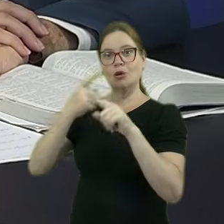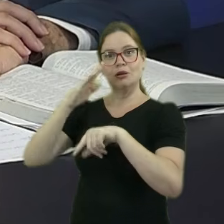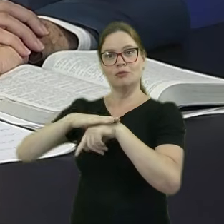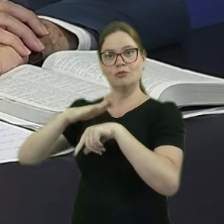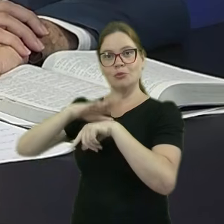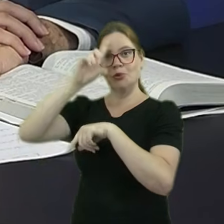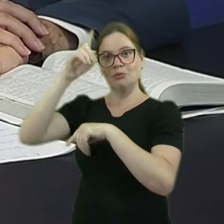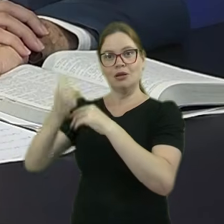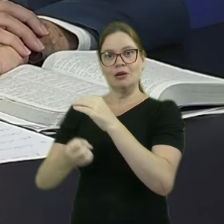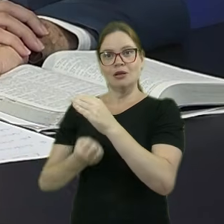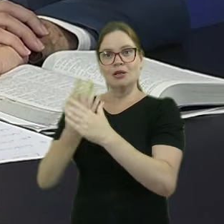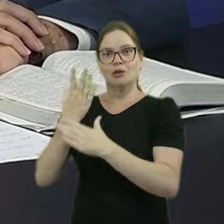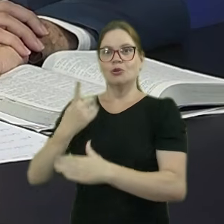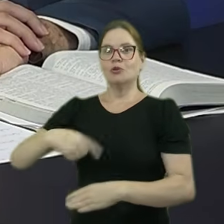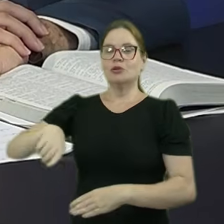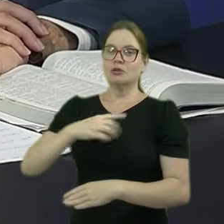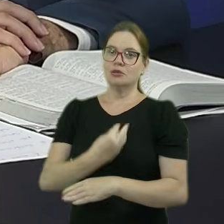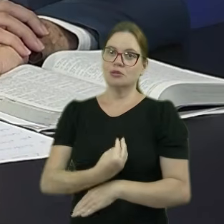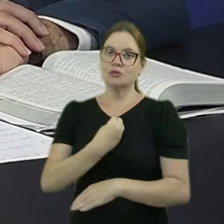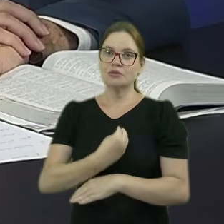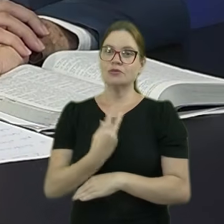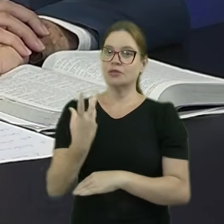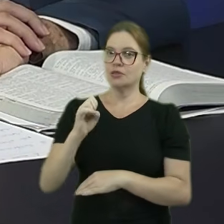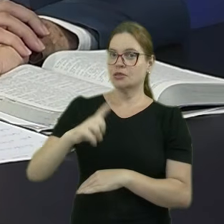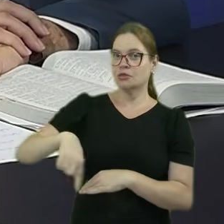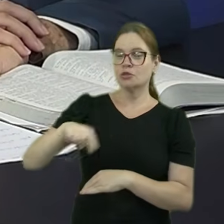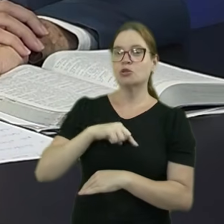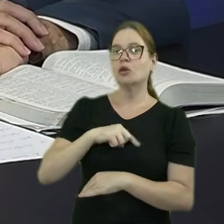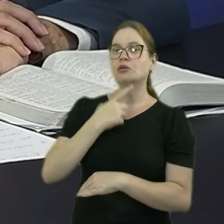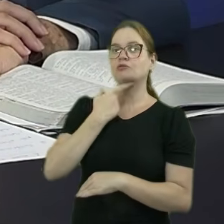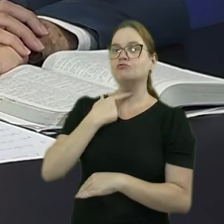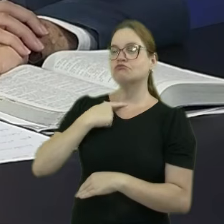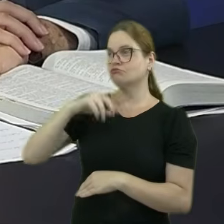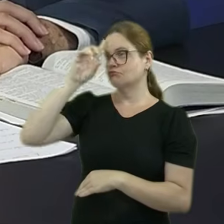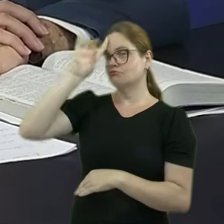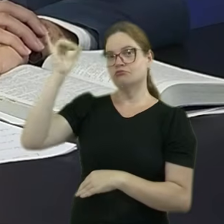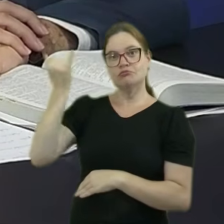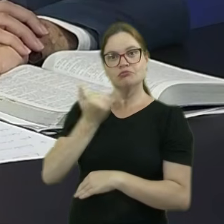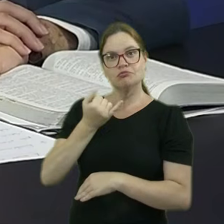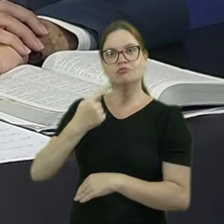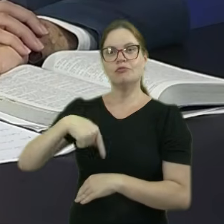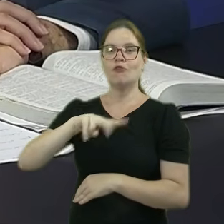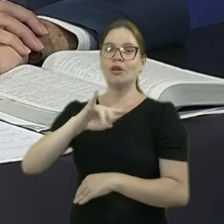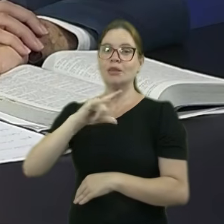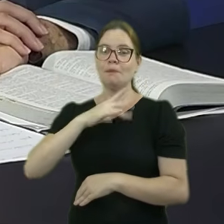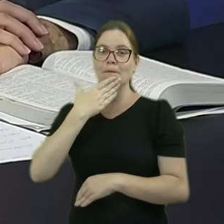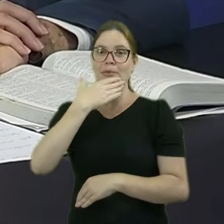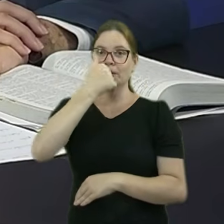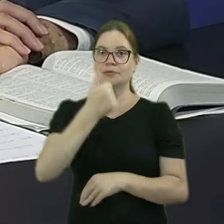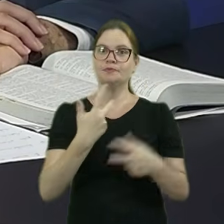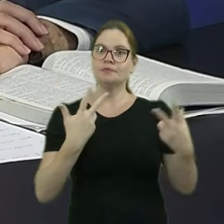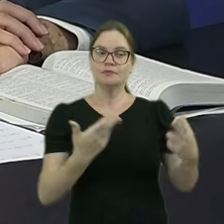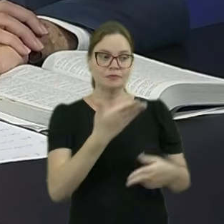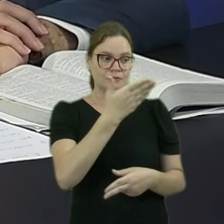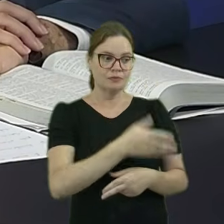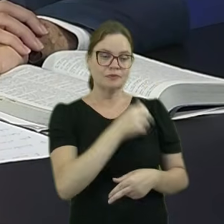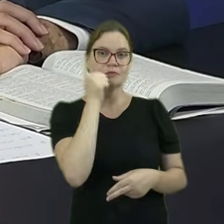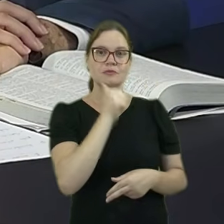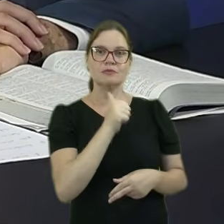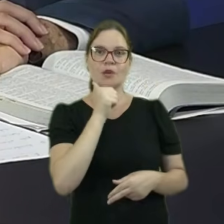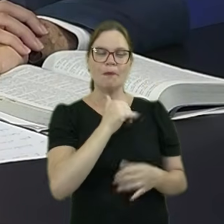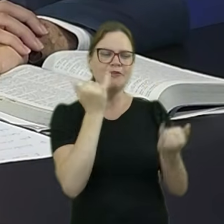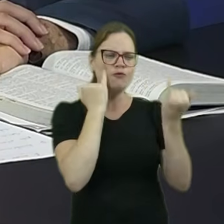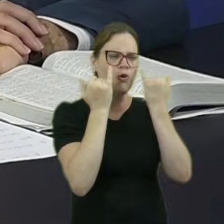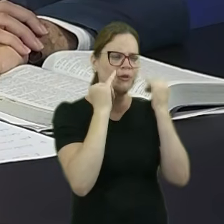nós desejamos ouvir a voz dele, ele vai ter o melhor para nós. E foi isso que ela fez. Ouvindo falar de Jesus, veio